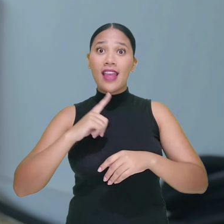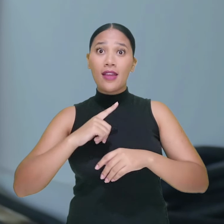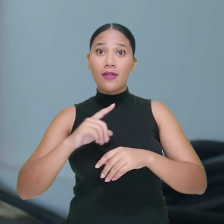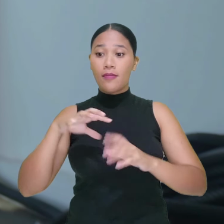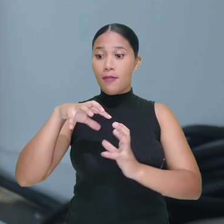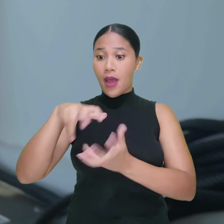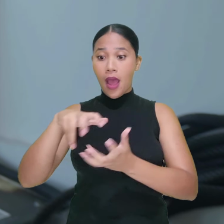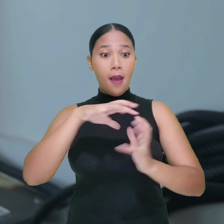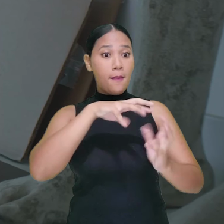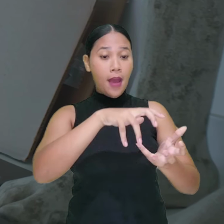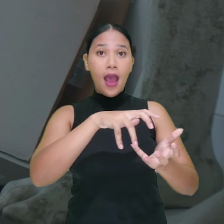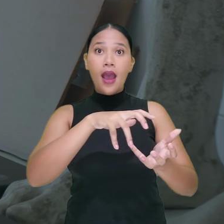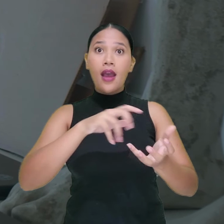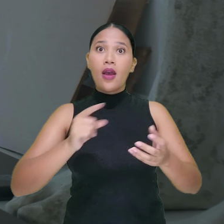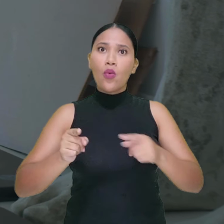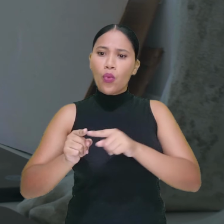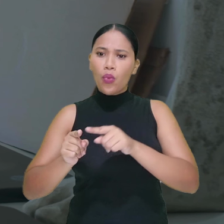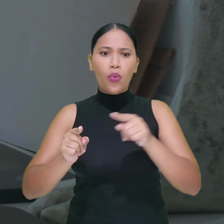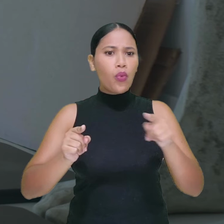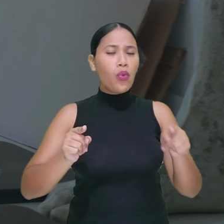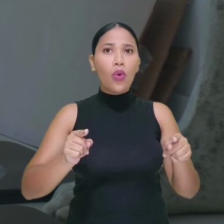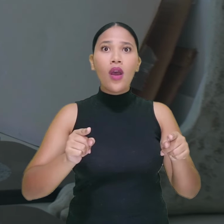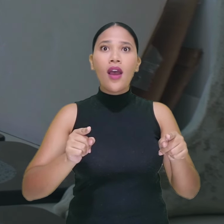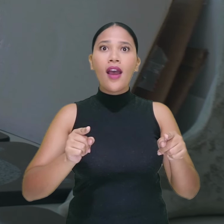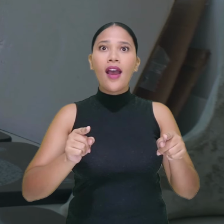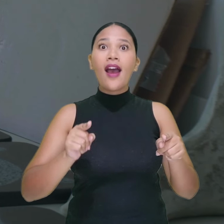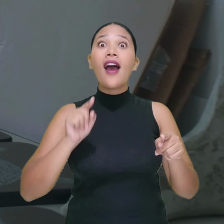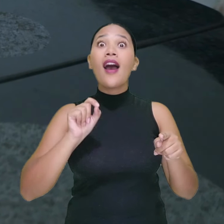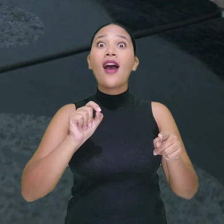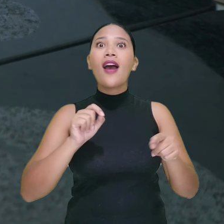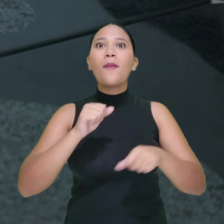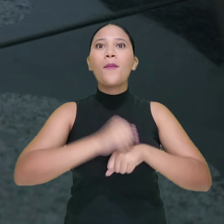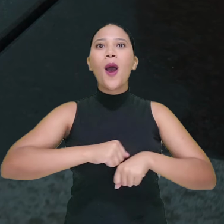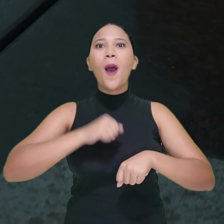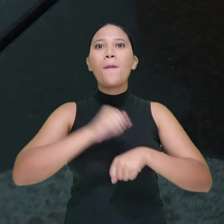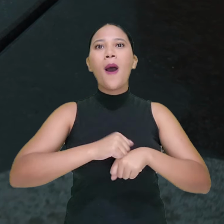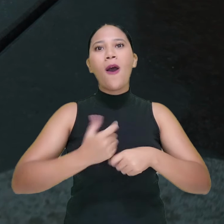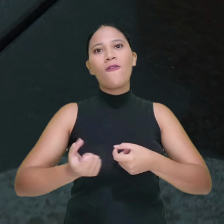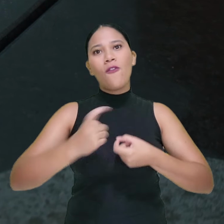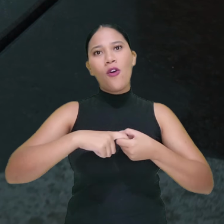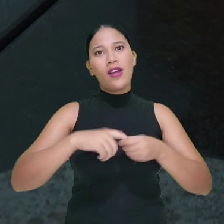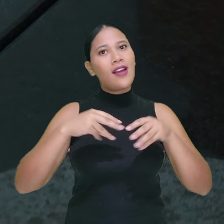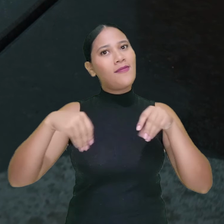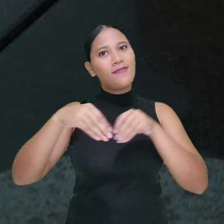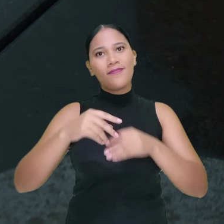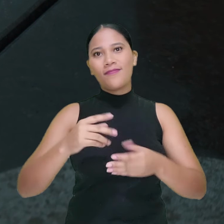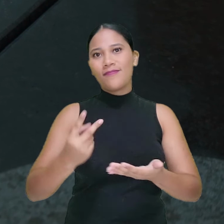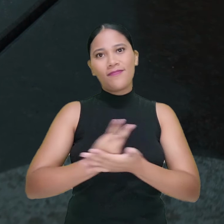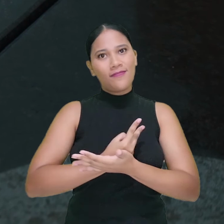escolher atravessar a ponte entre um planeta e outro e eles saem de Revenguer completamente duros e brutos